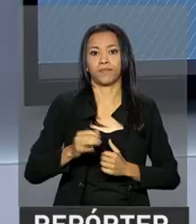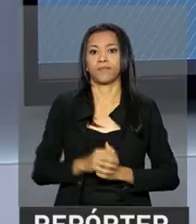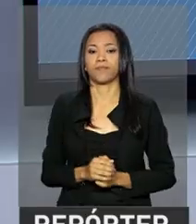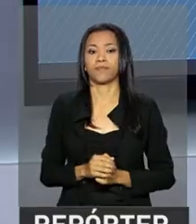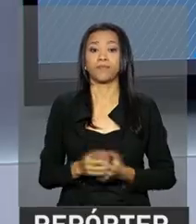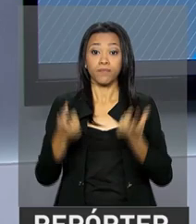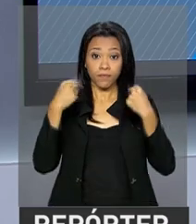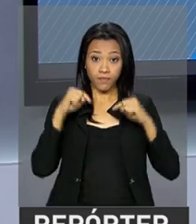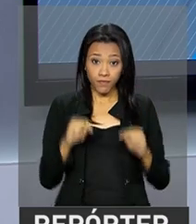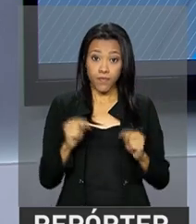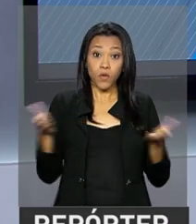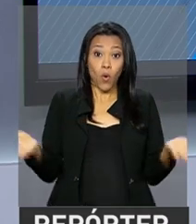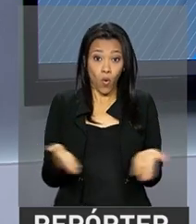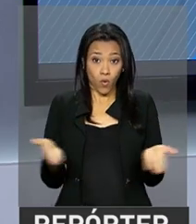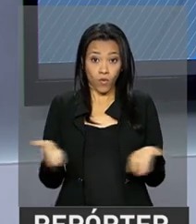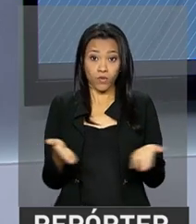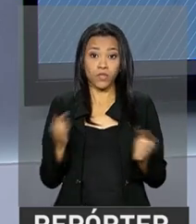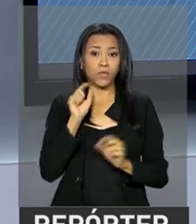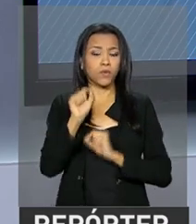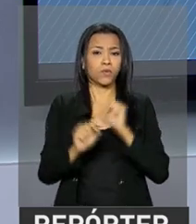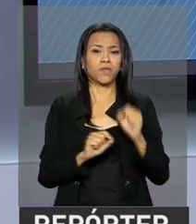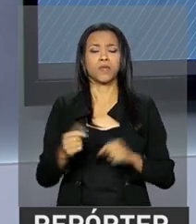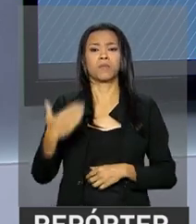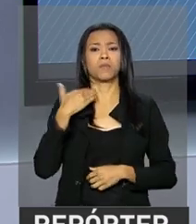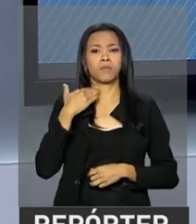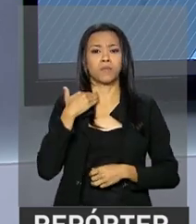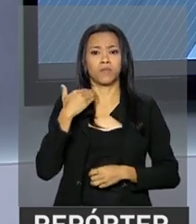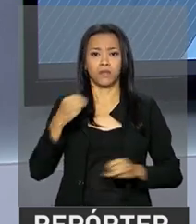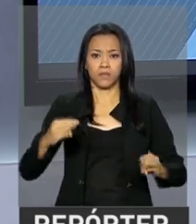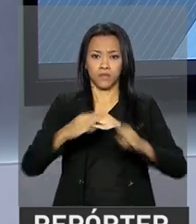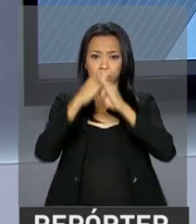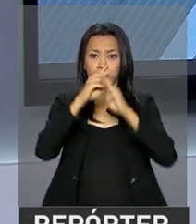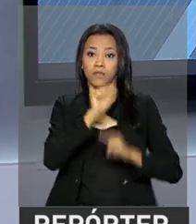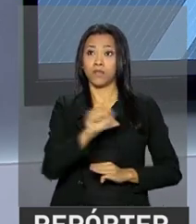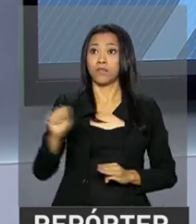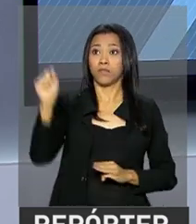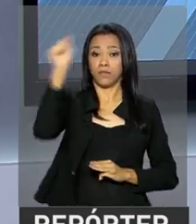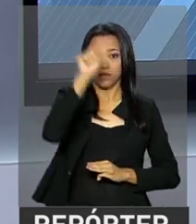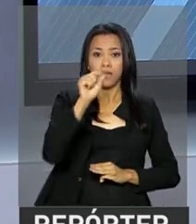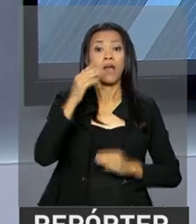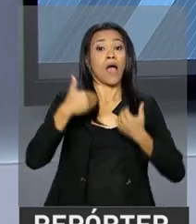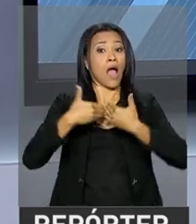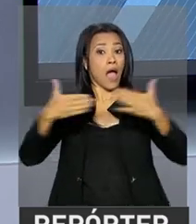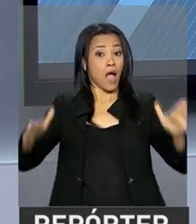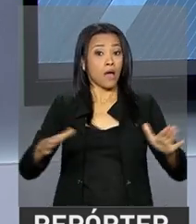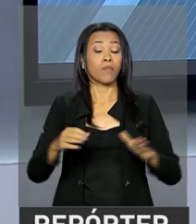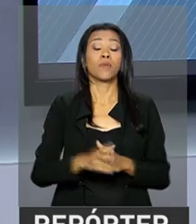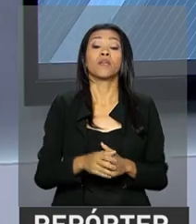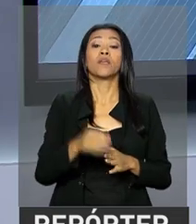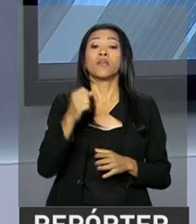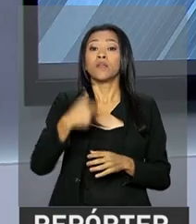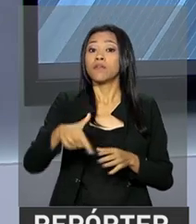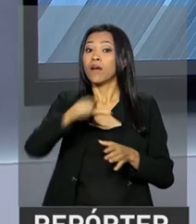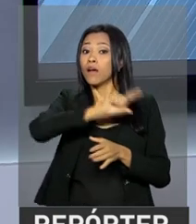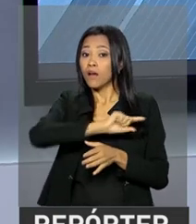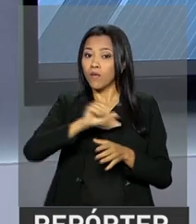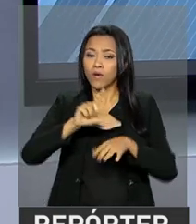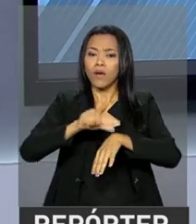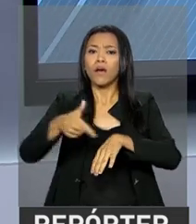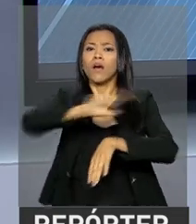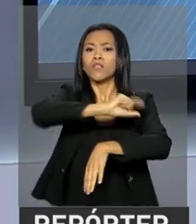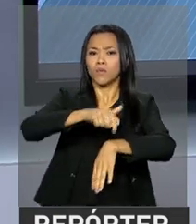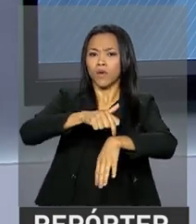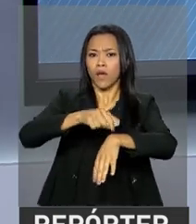goov.br. E a partir de hoje as agências da Caixa Econômica Federal abrem mais cedo para saques do